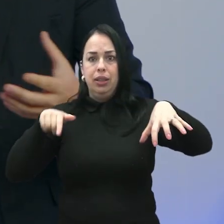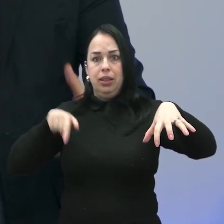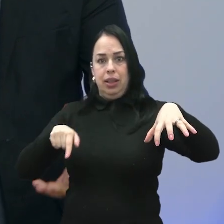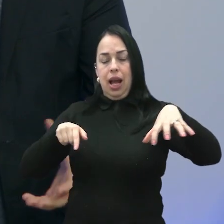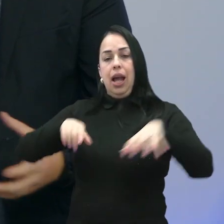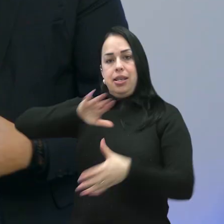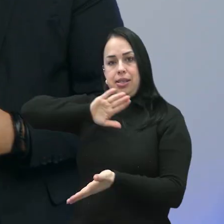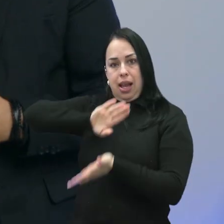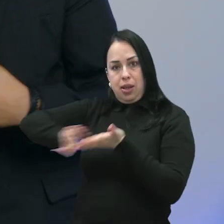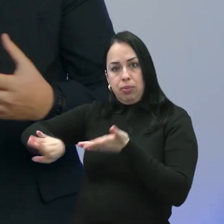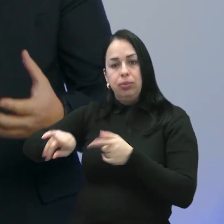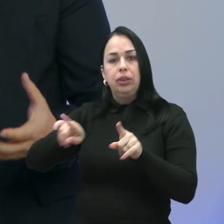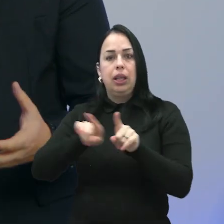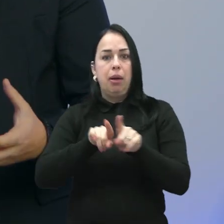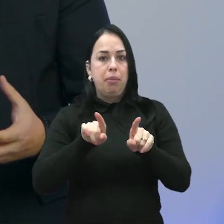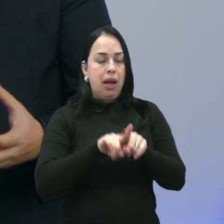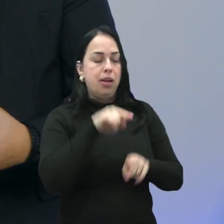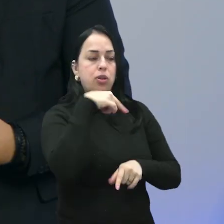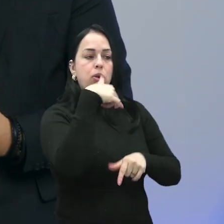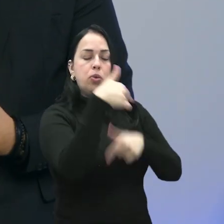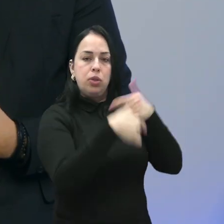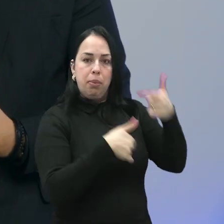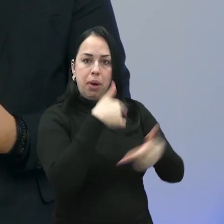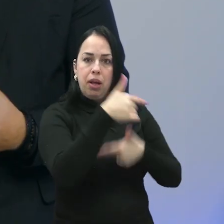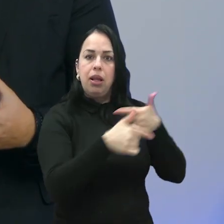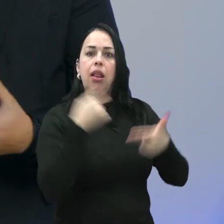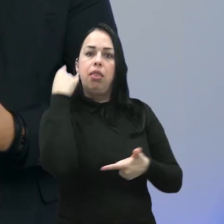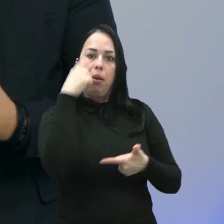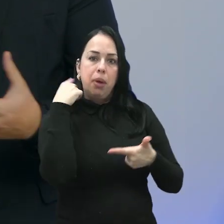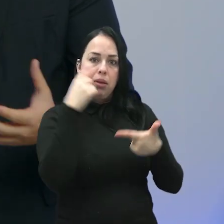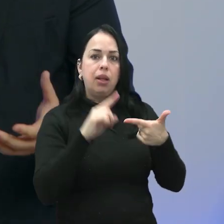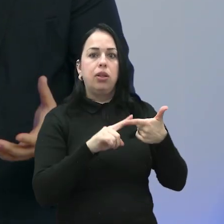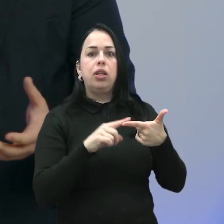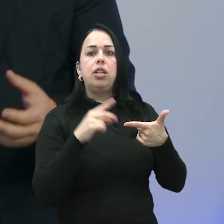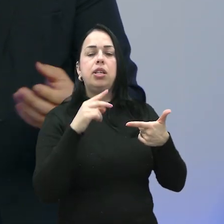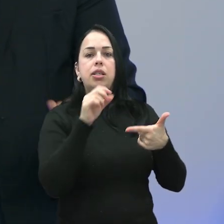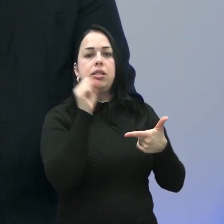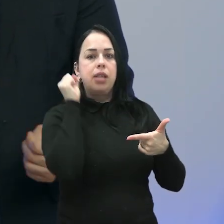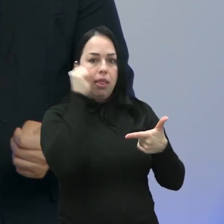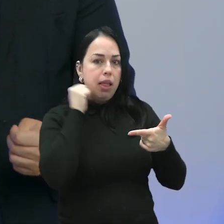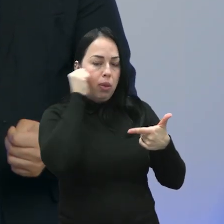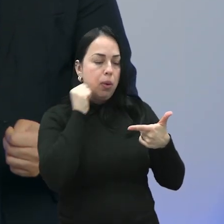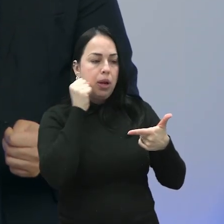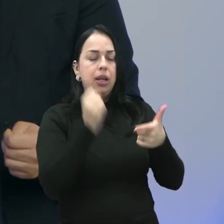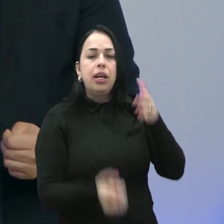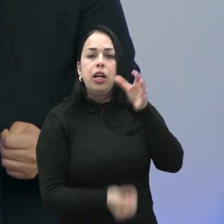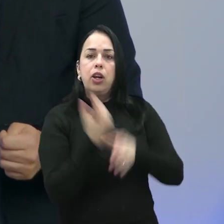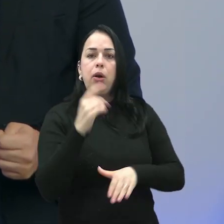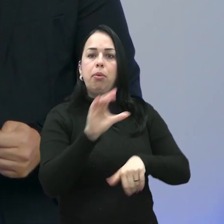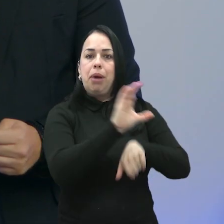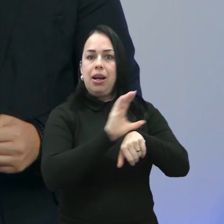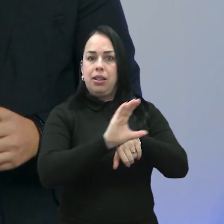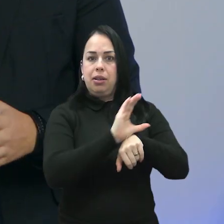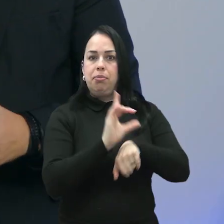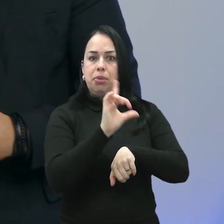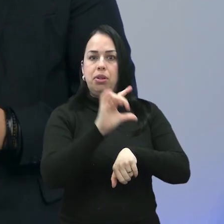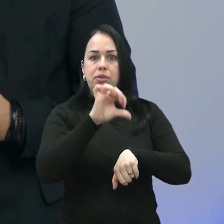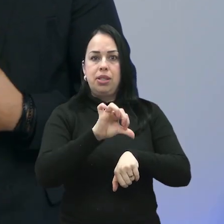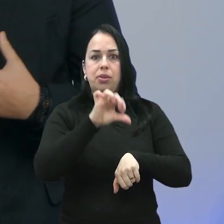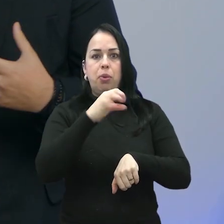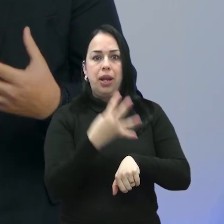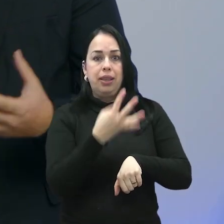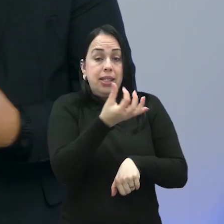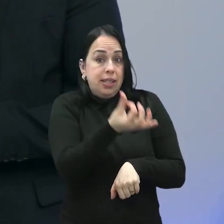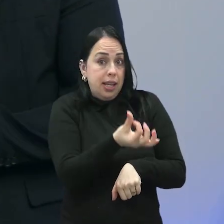1945, Getúlio caiu, senadores e deputados trabalharam em uma nova Constituição até 1946 e já